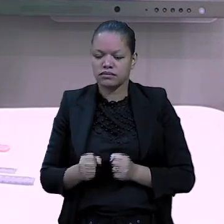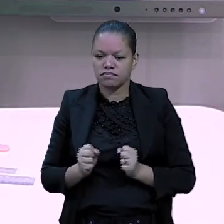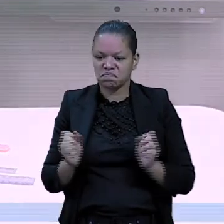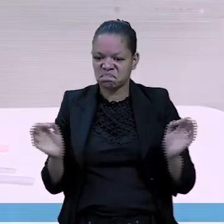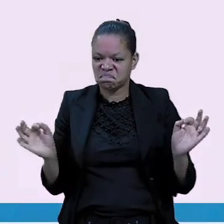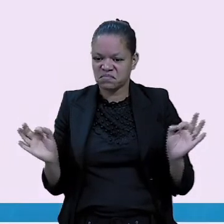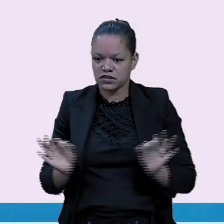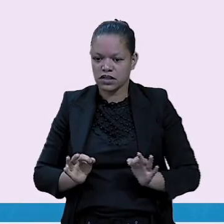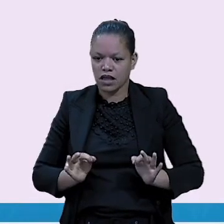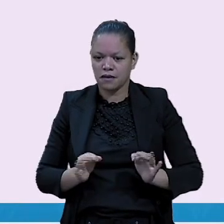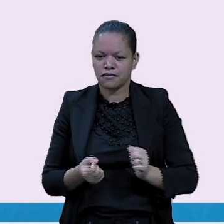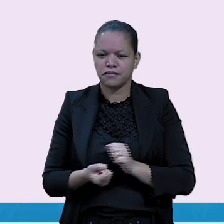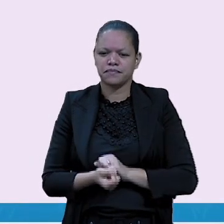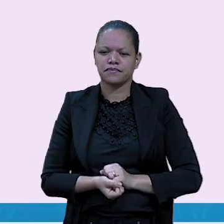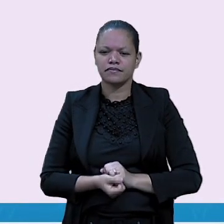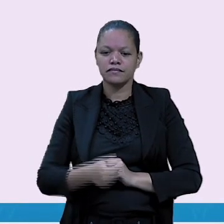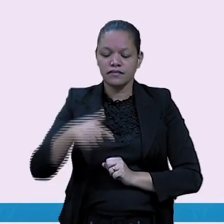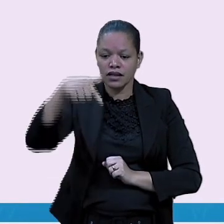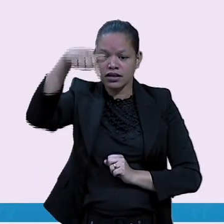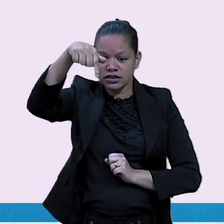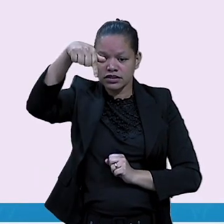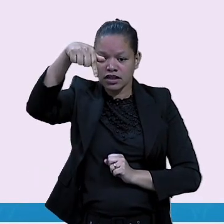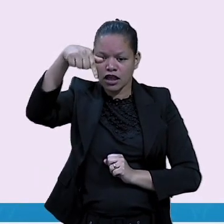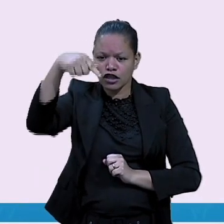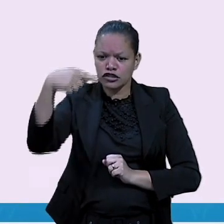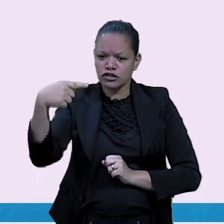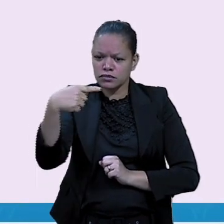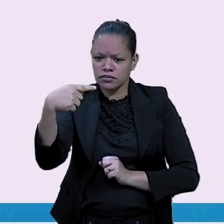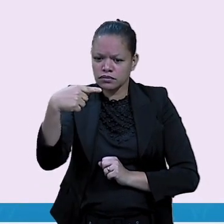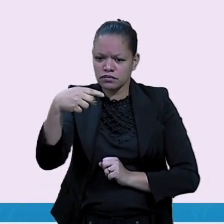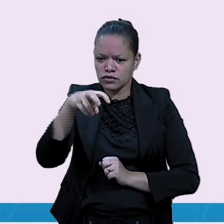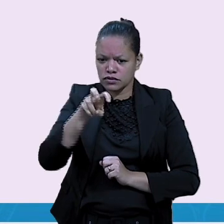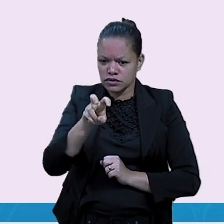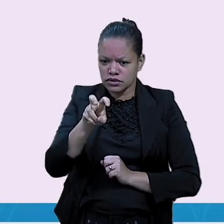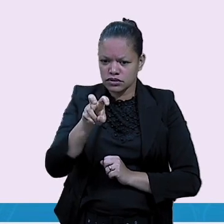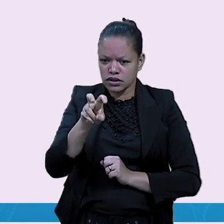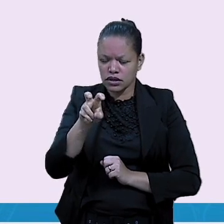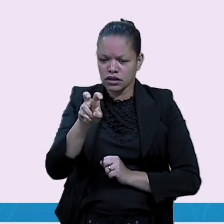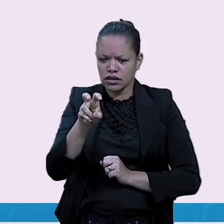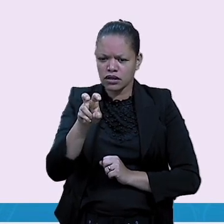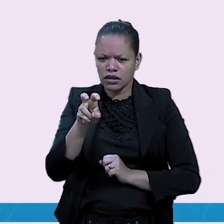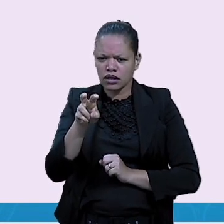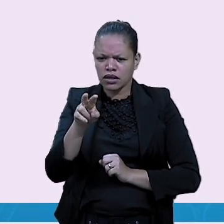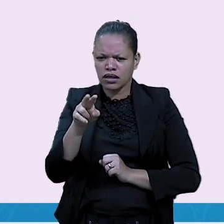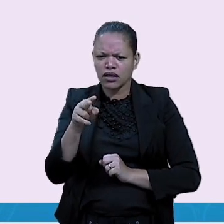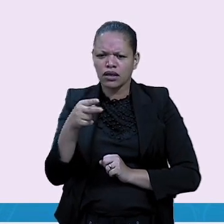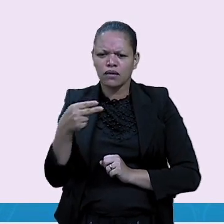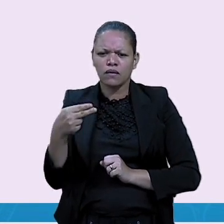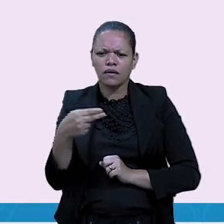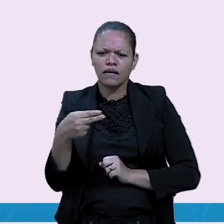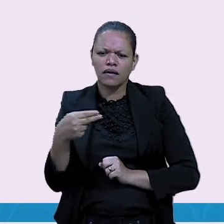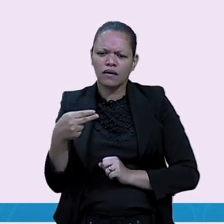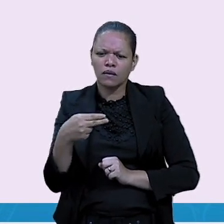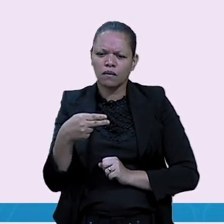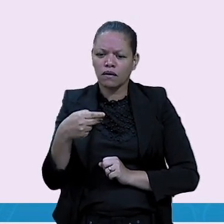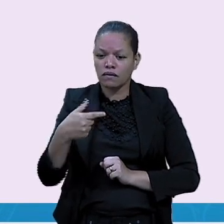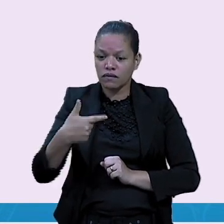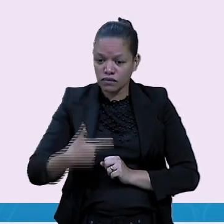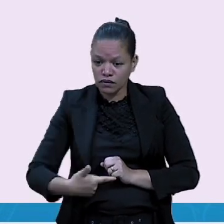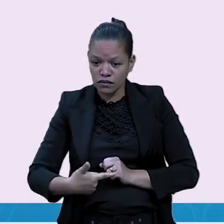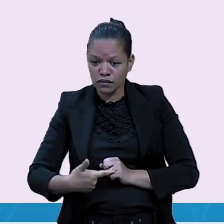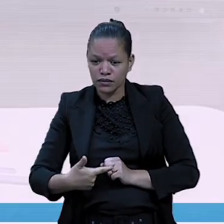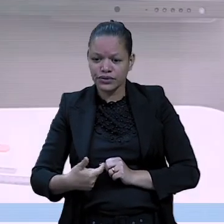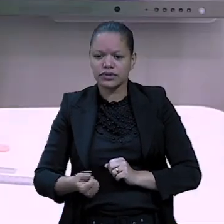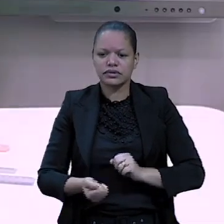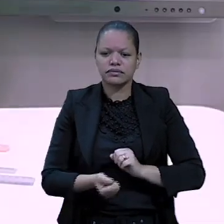bem, número 2. 7 menos 5, 7, você tirou 5, ficou também